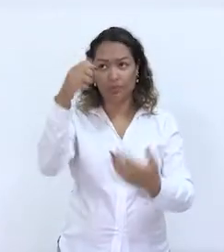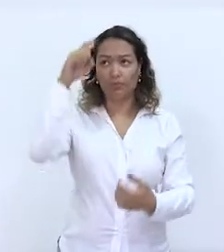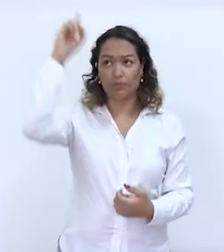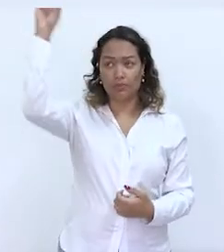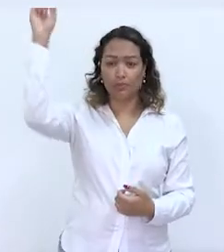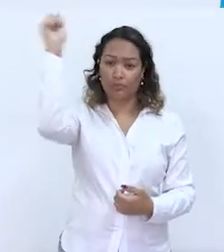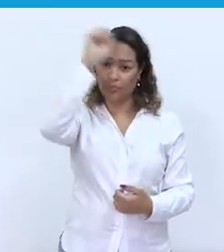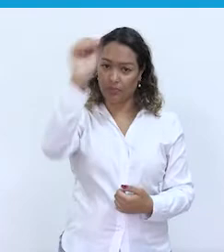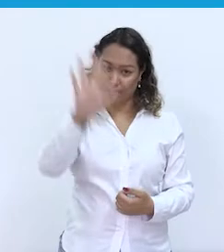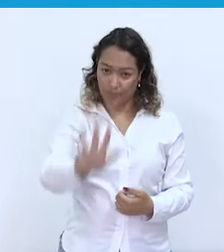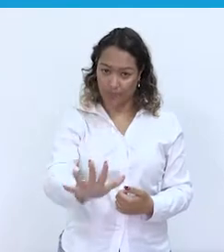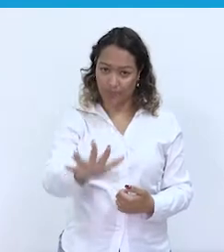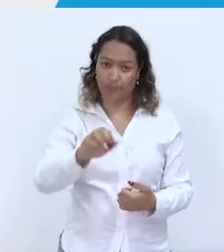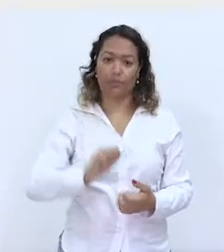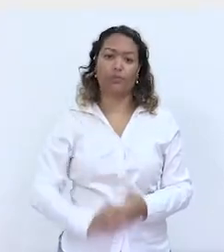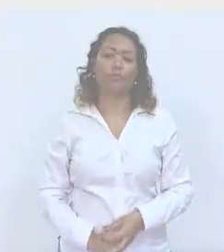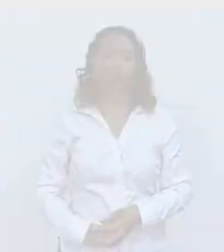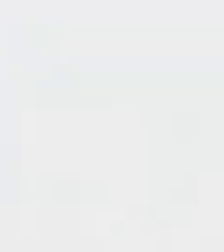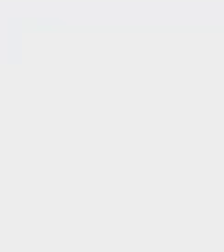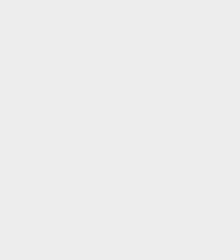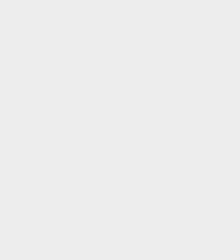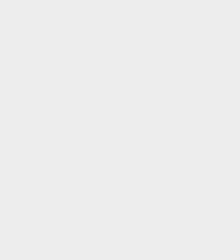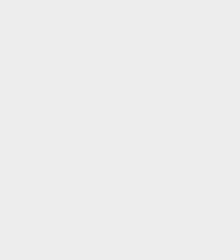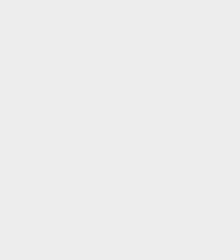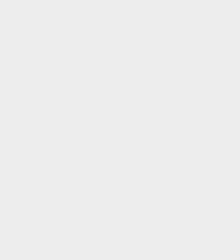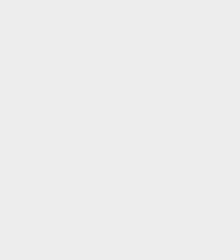a todos e fiquem com Deus